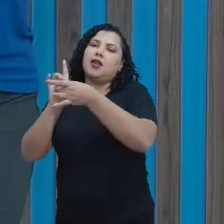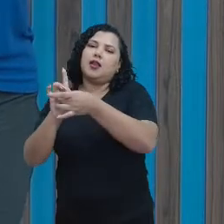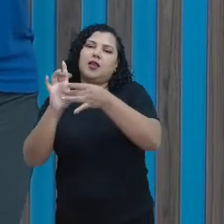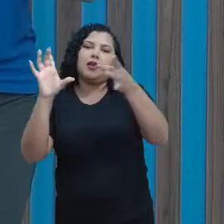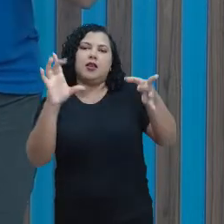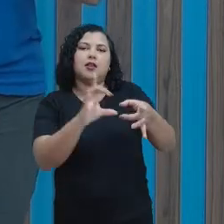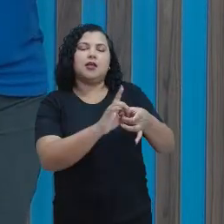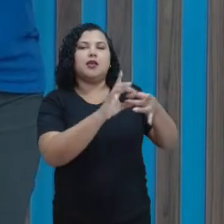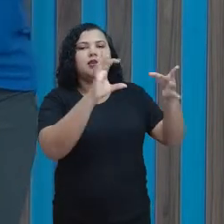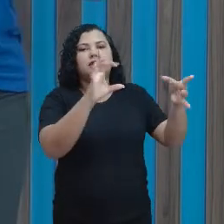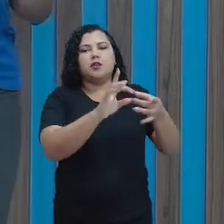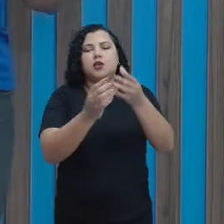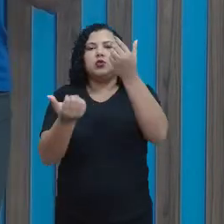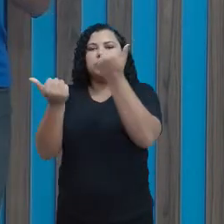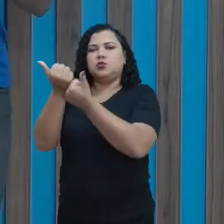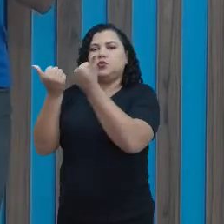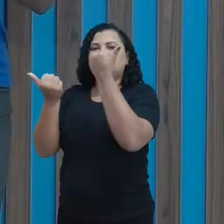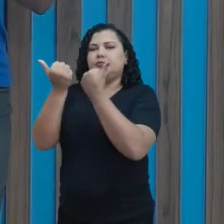relativo, substituir,